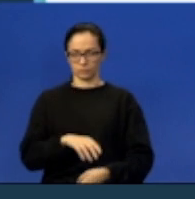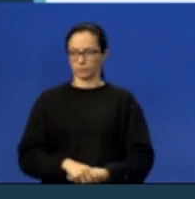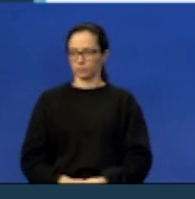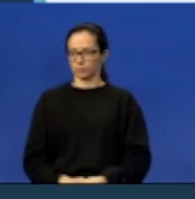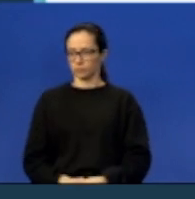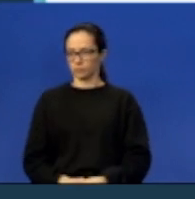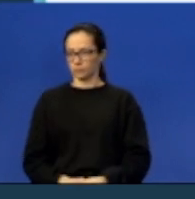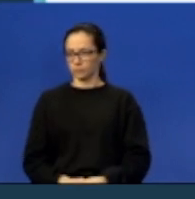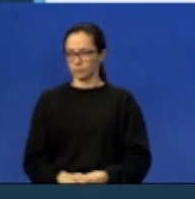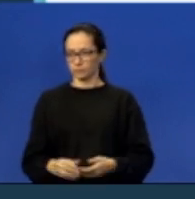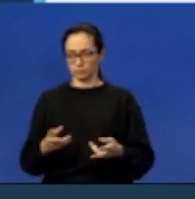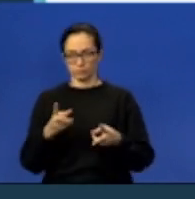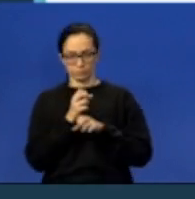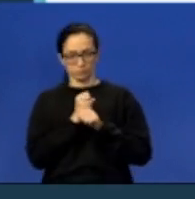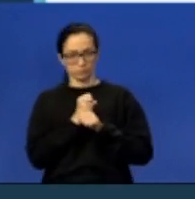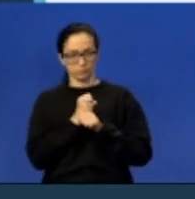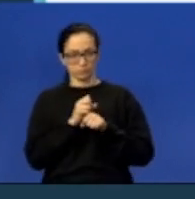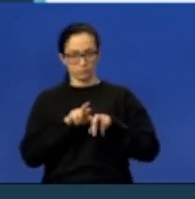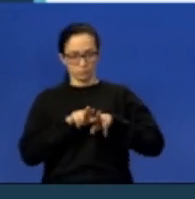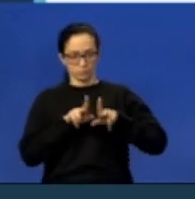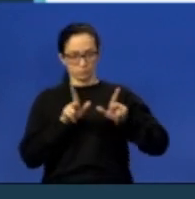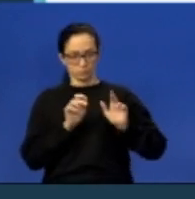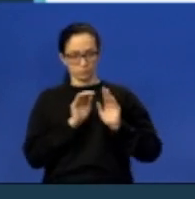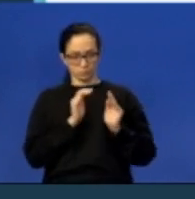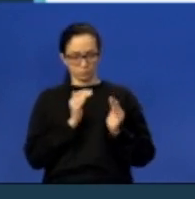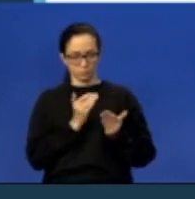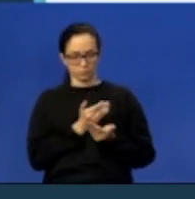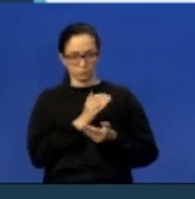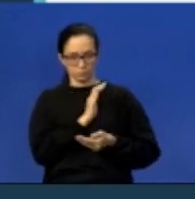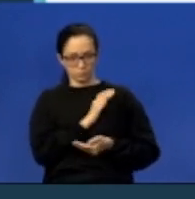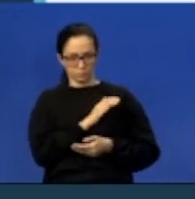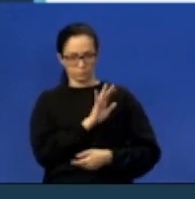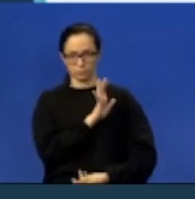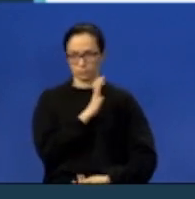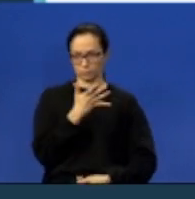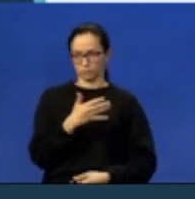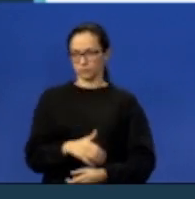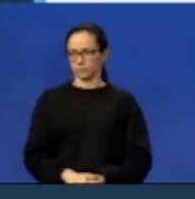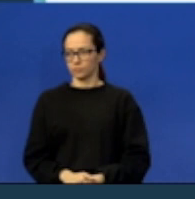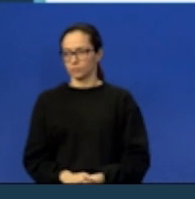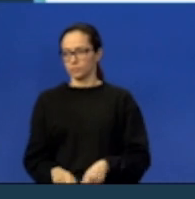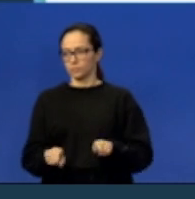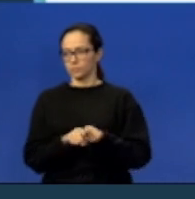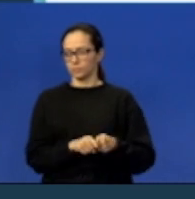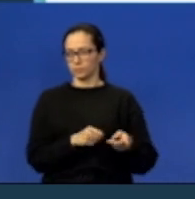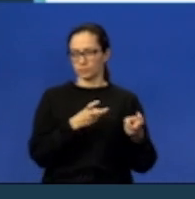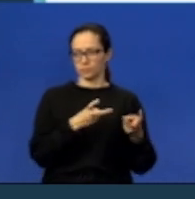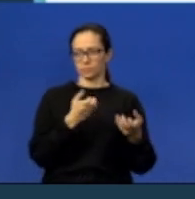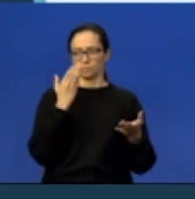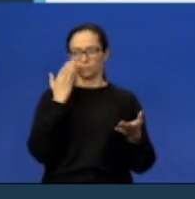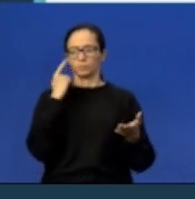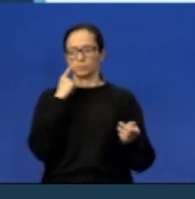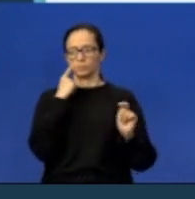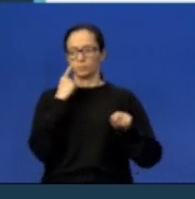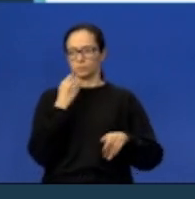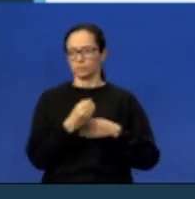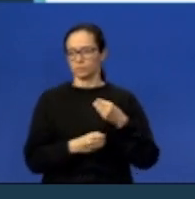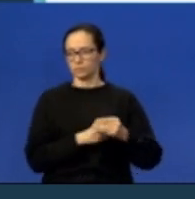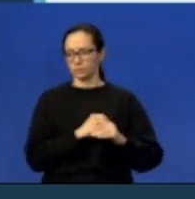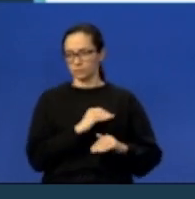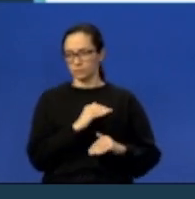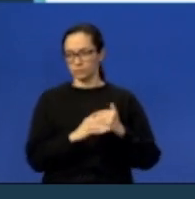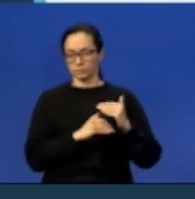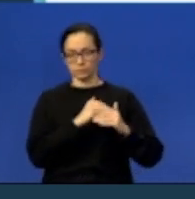fibrilação atrial, a fibrilação e o flúter ventricular. E, além disso, ele também pode ser utilizado como acompanhamento da